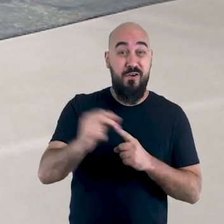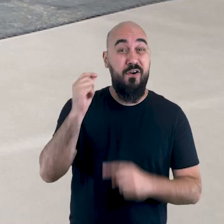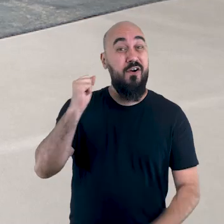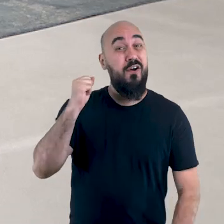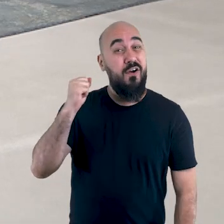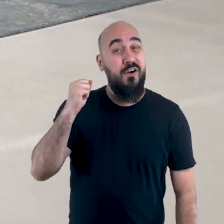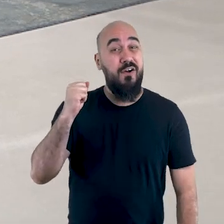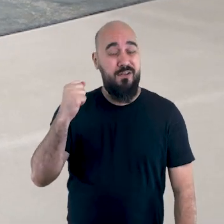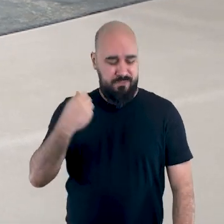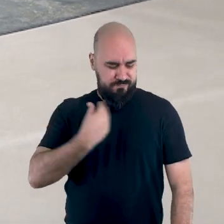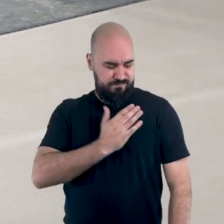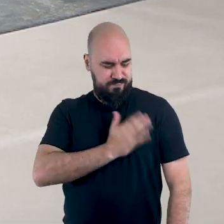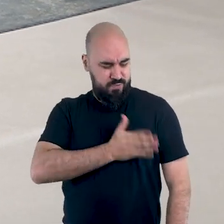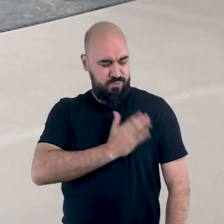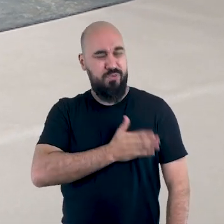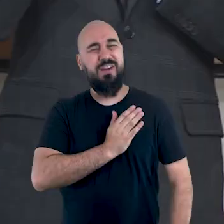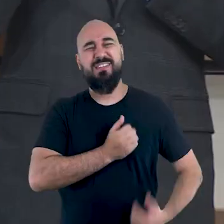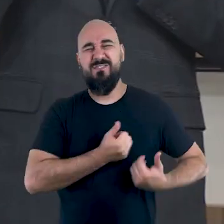coração.